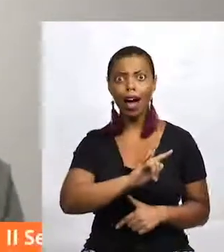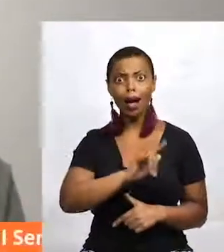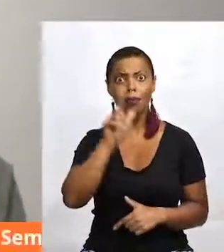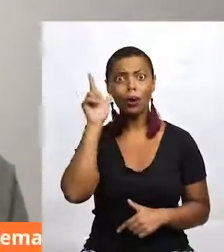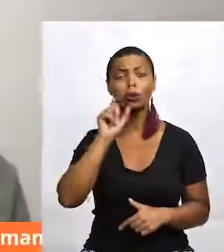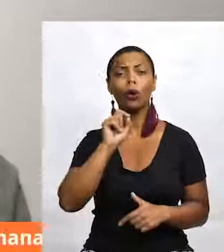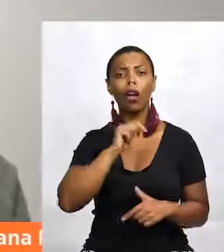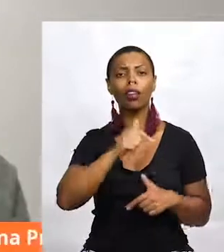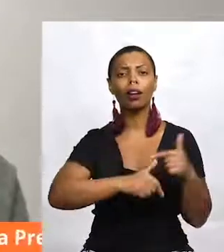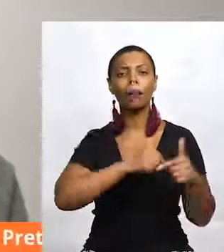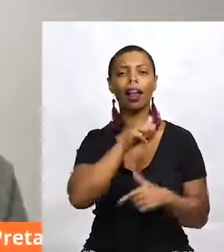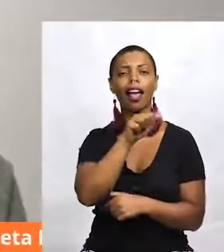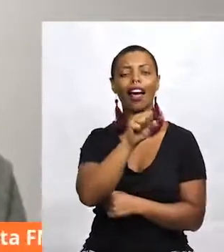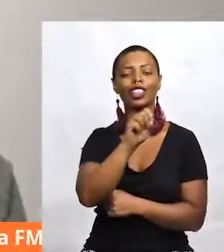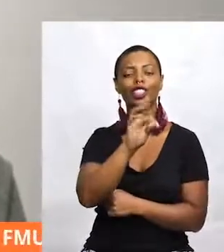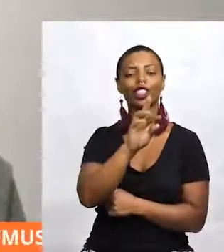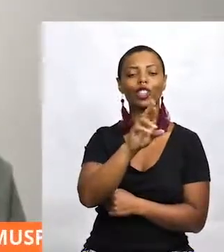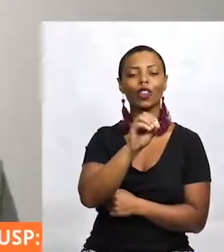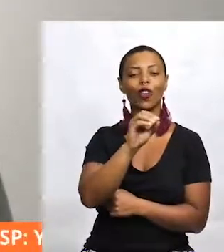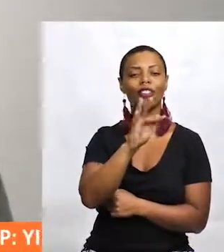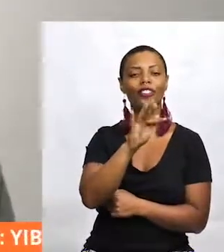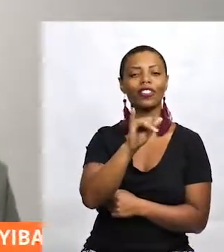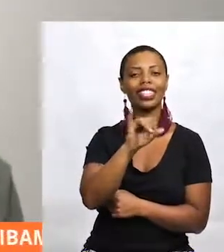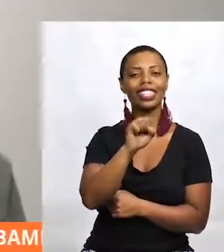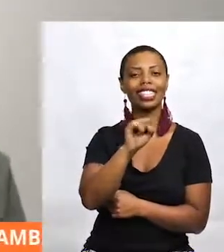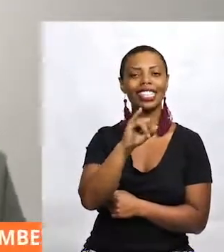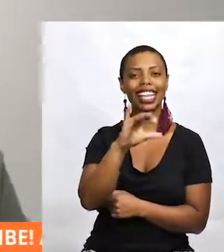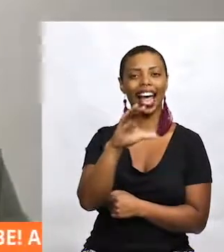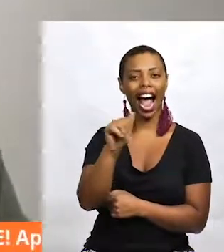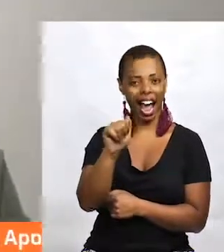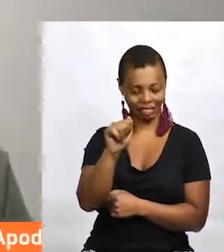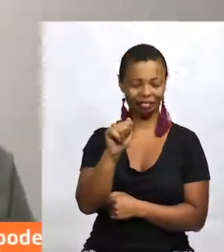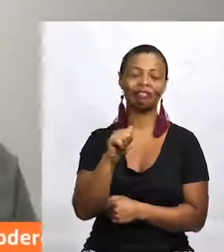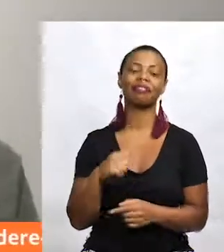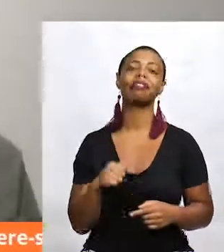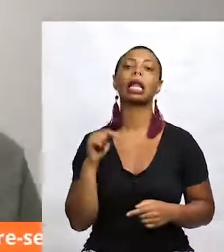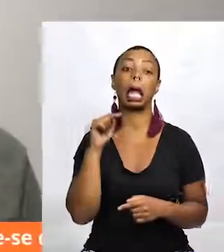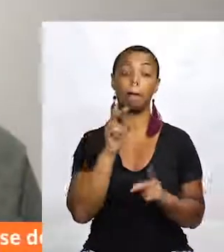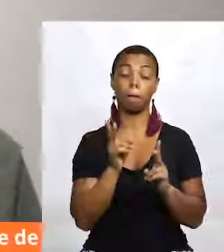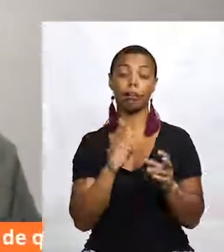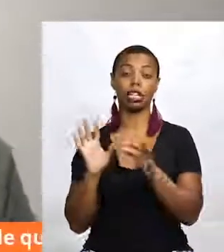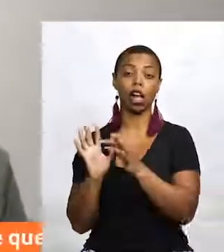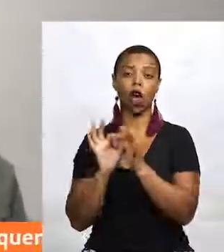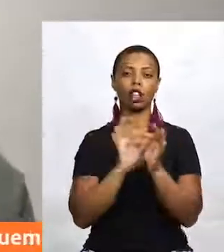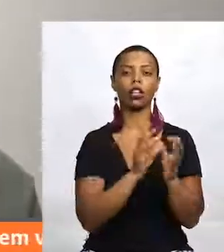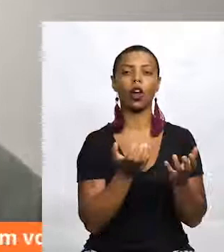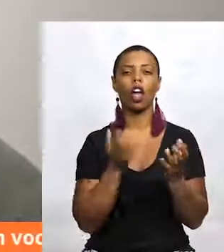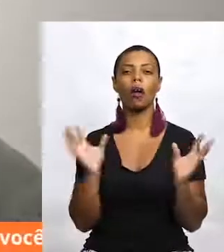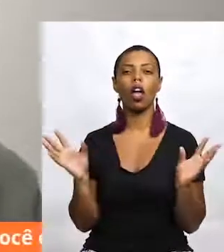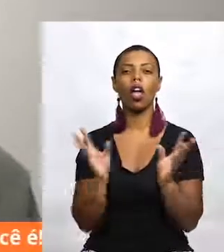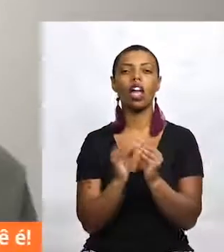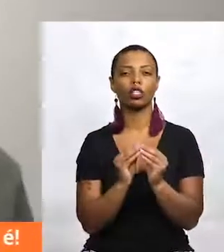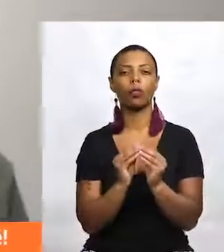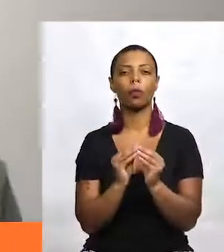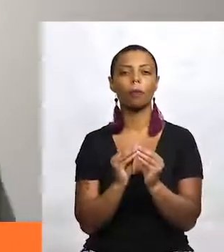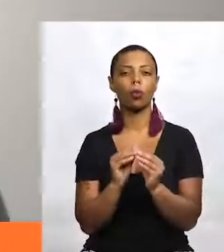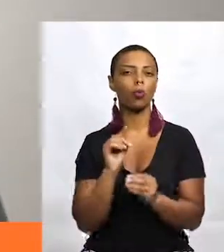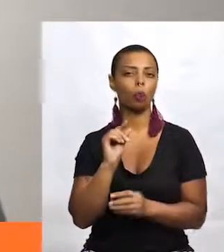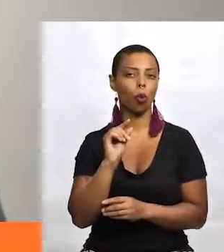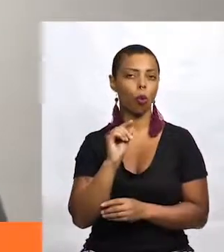fazer, trabalhar com astrofísica. E nesse contexto, eu vou resumir para vocês um